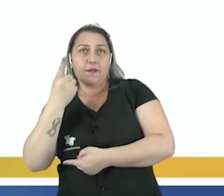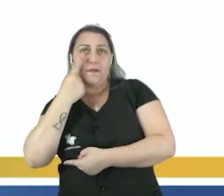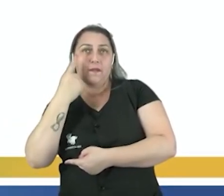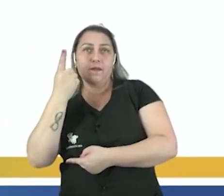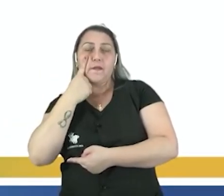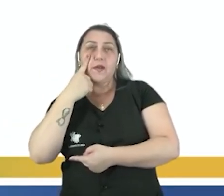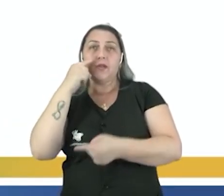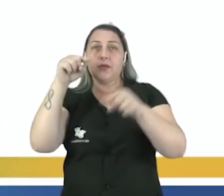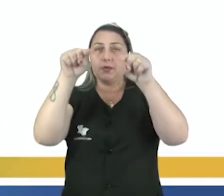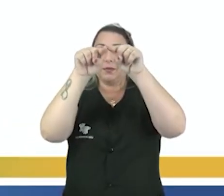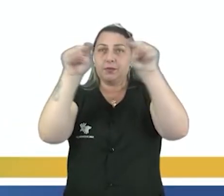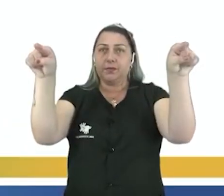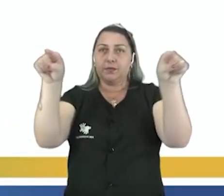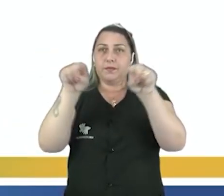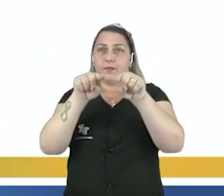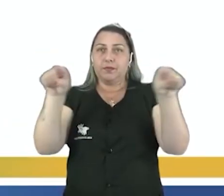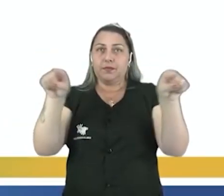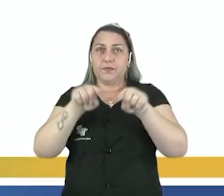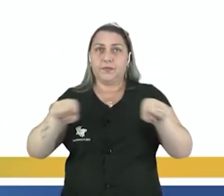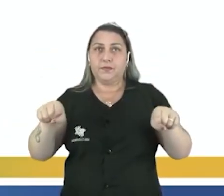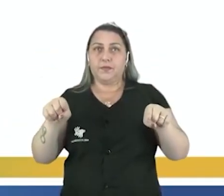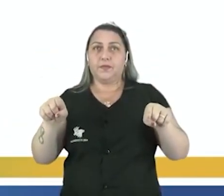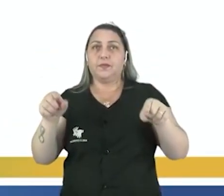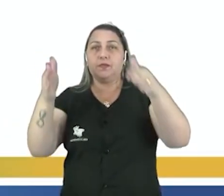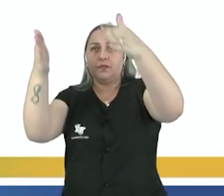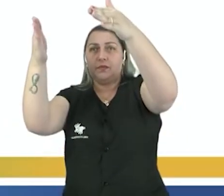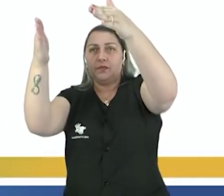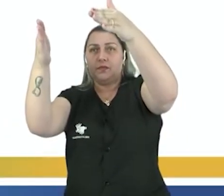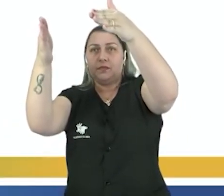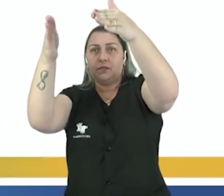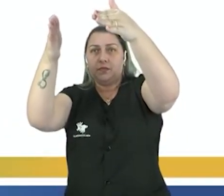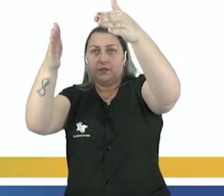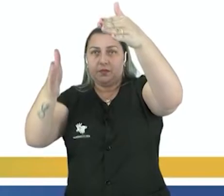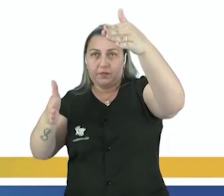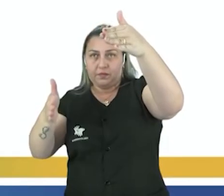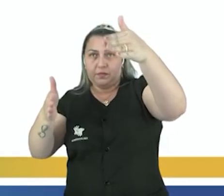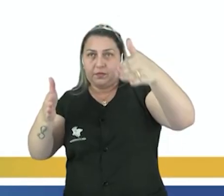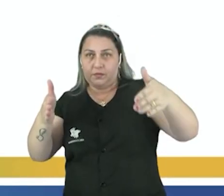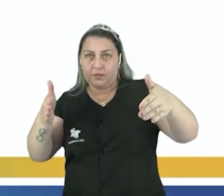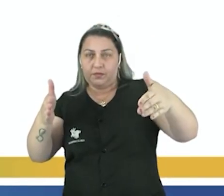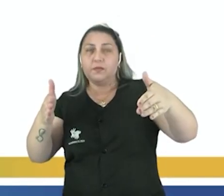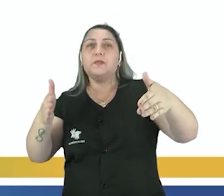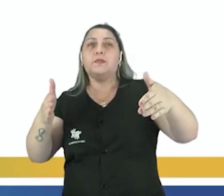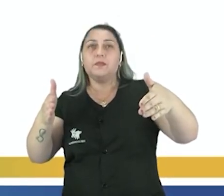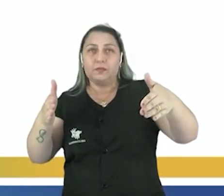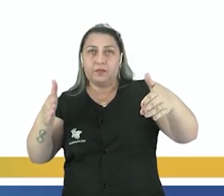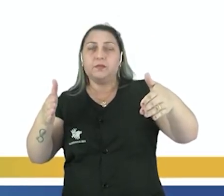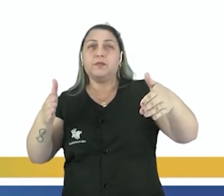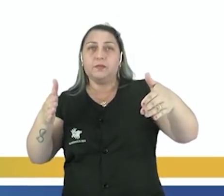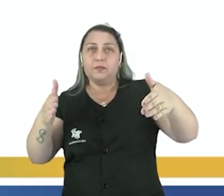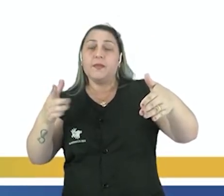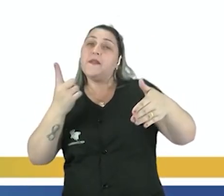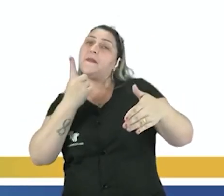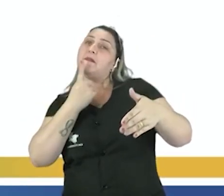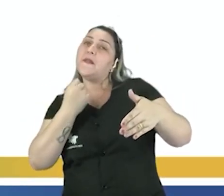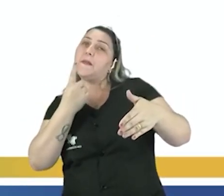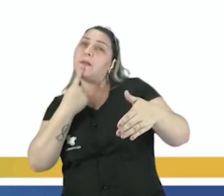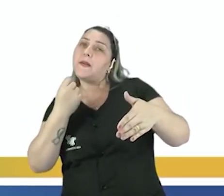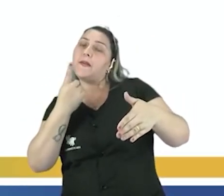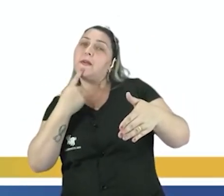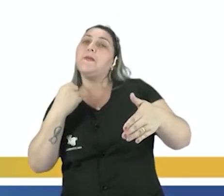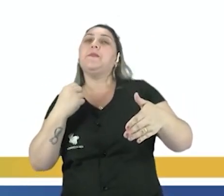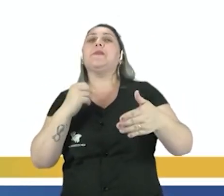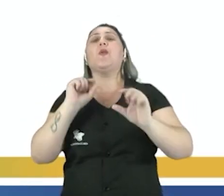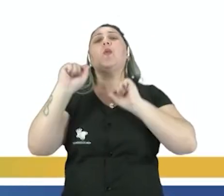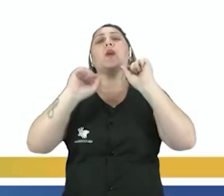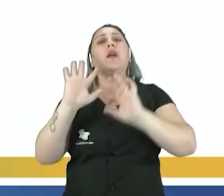o esquema. Você tem 3 retas paralelas, as retas em azul, e 2 retas transversais, as retas em vermelho.